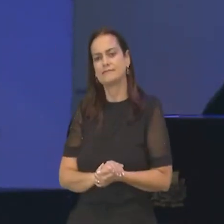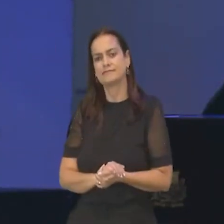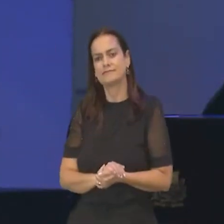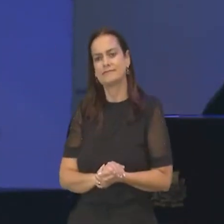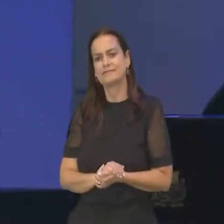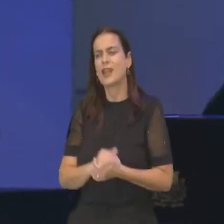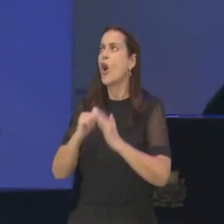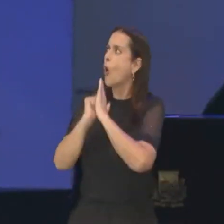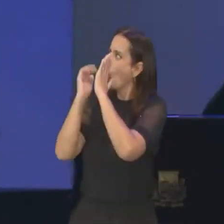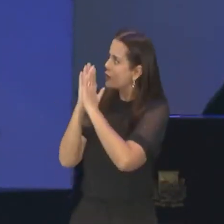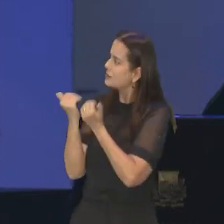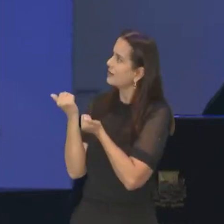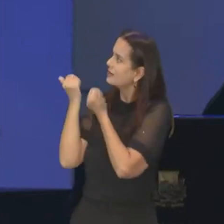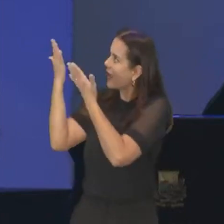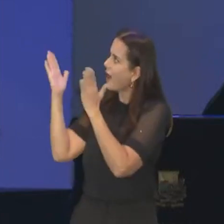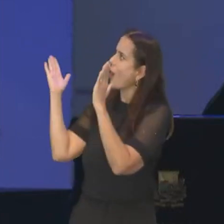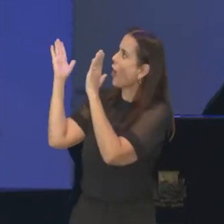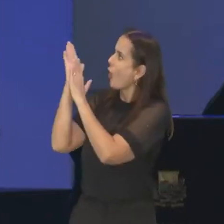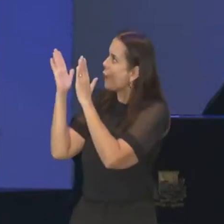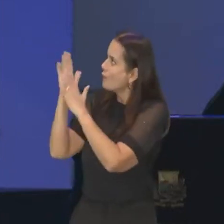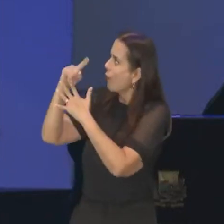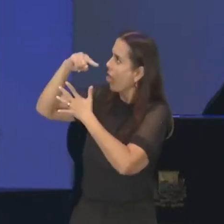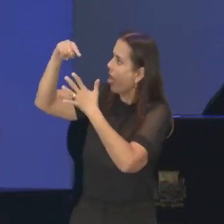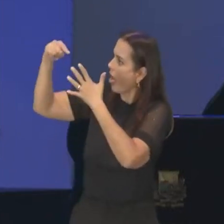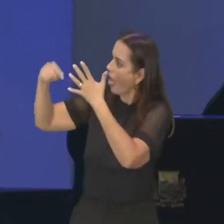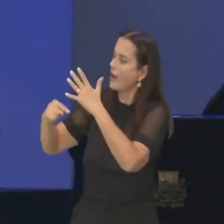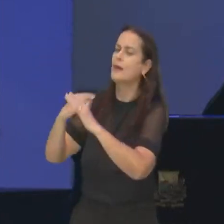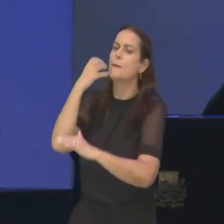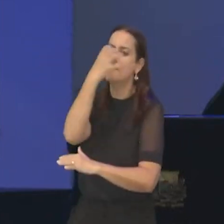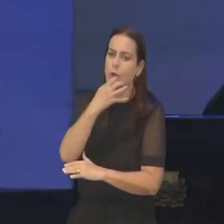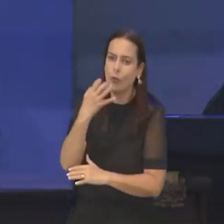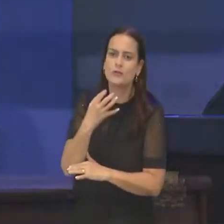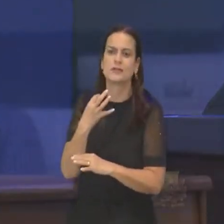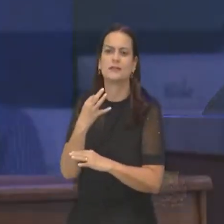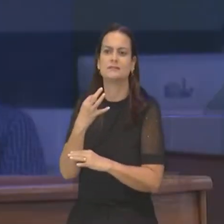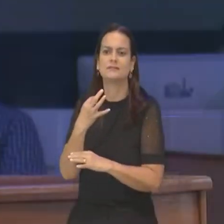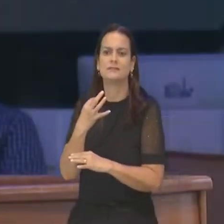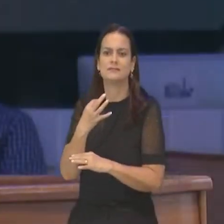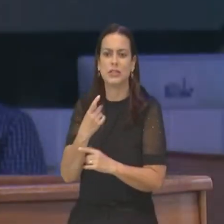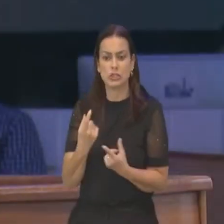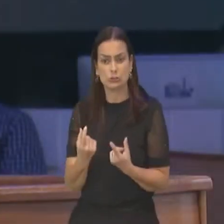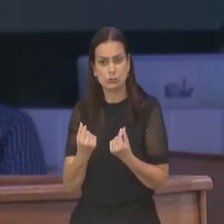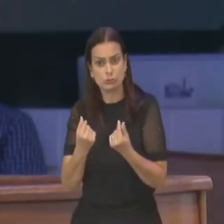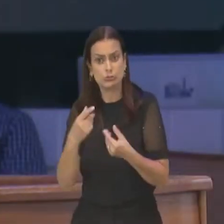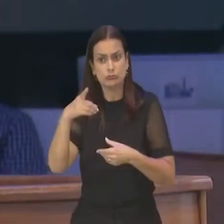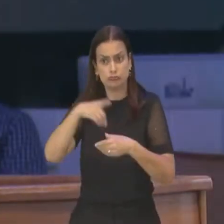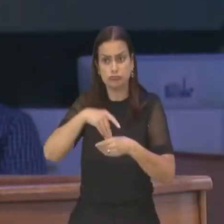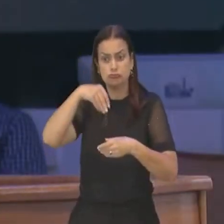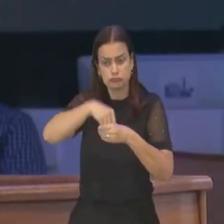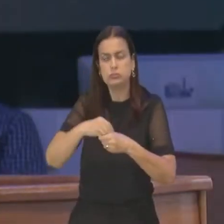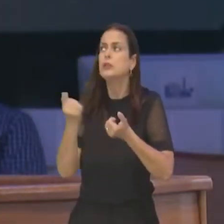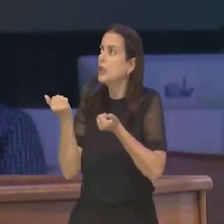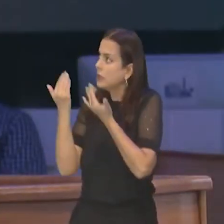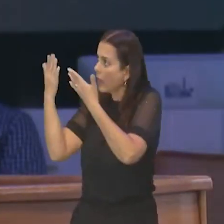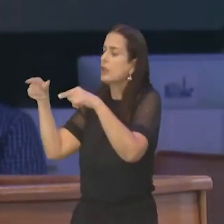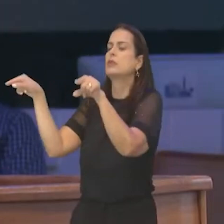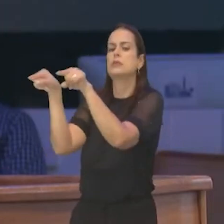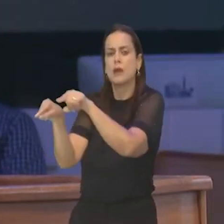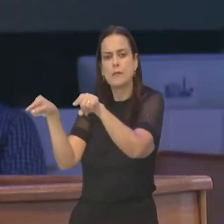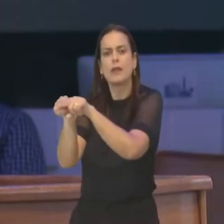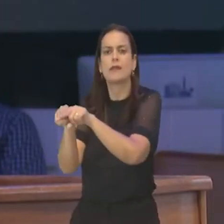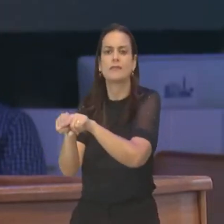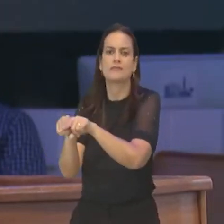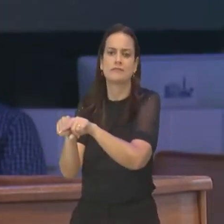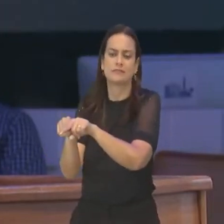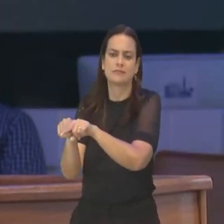darei a minha oração, darei o meu louvor, darei as minhas canções, darei o meu recurso. E assim nós